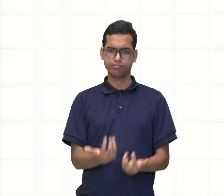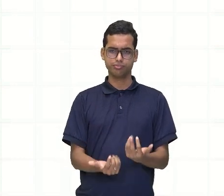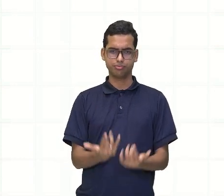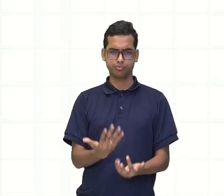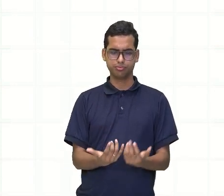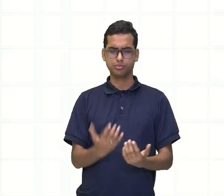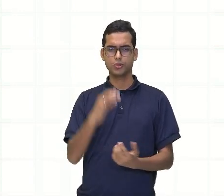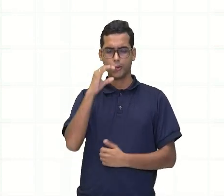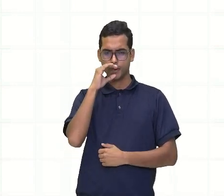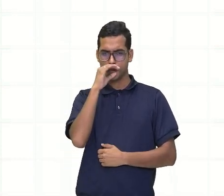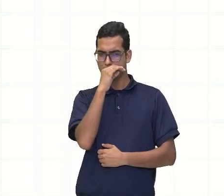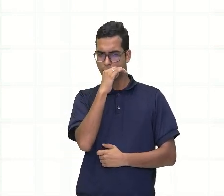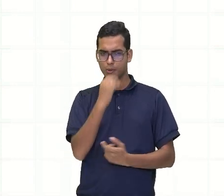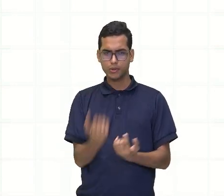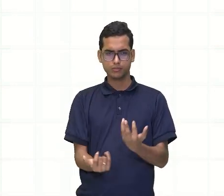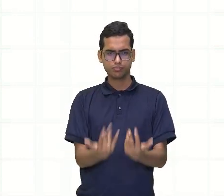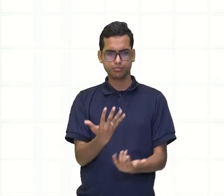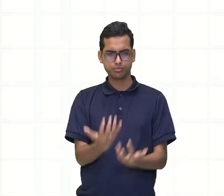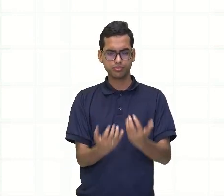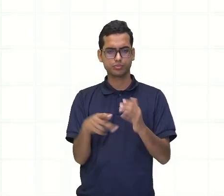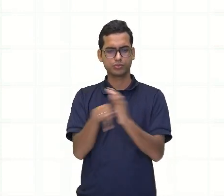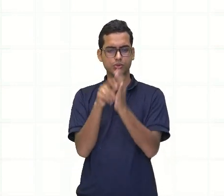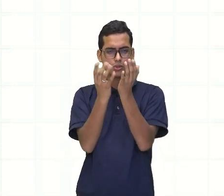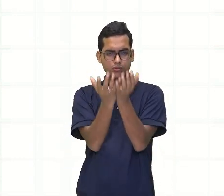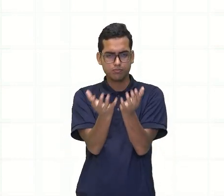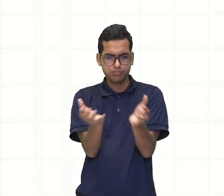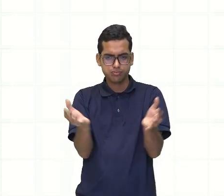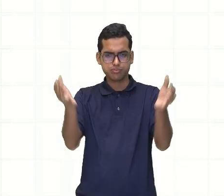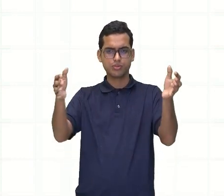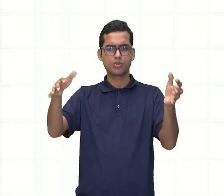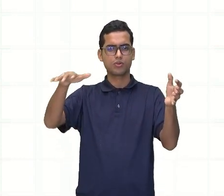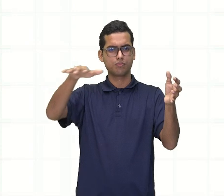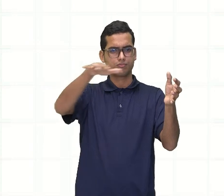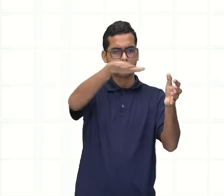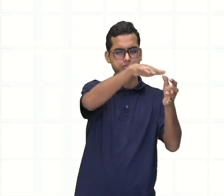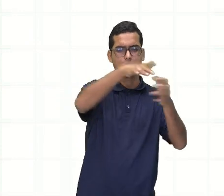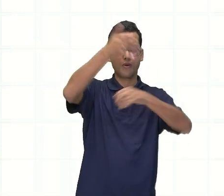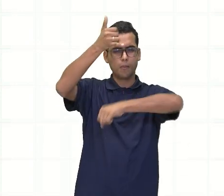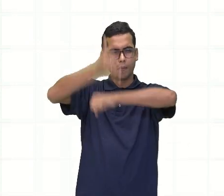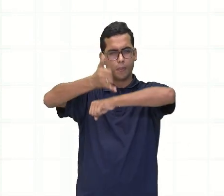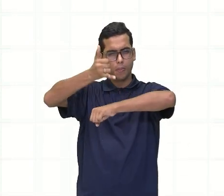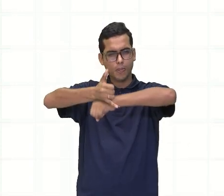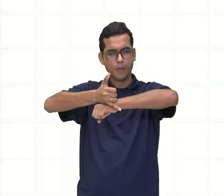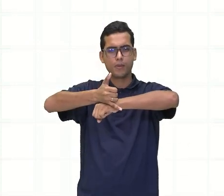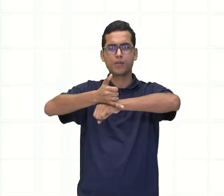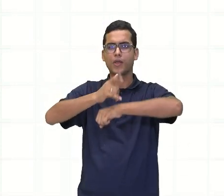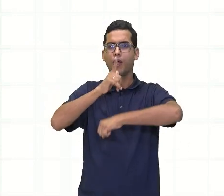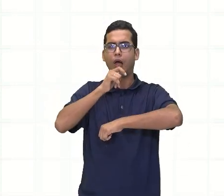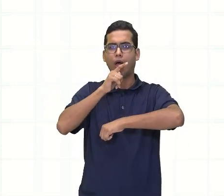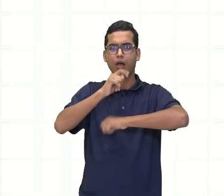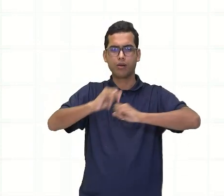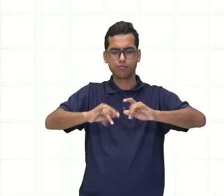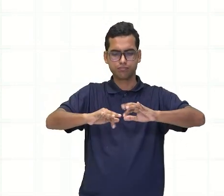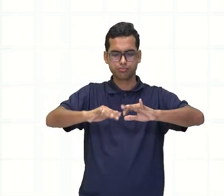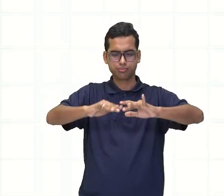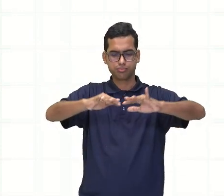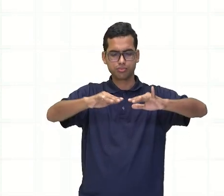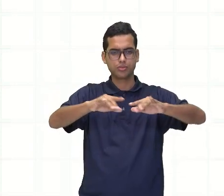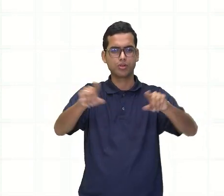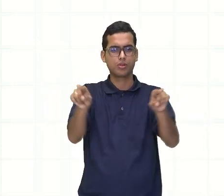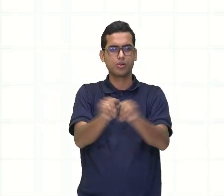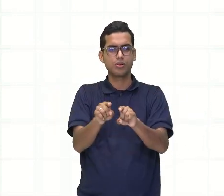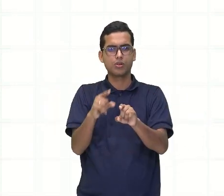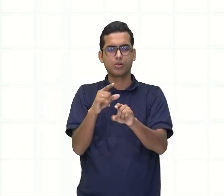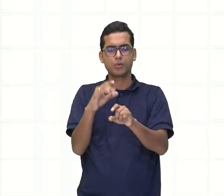Do calor, que vai aqui dentro dessa bacia metálica conter a água, que vai